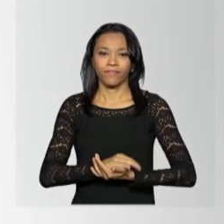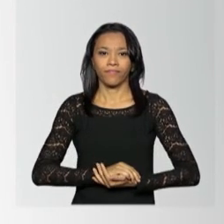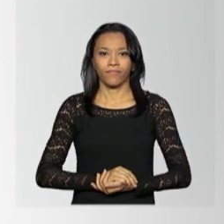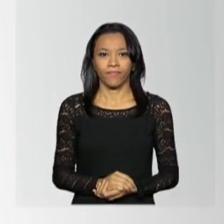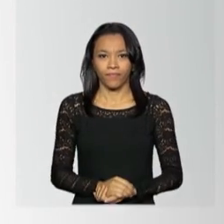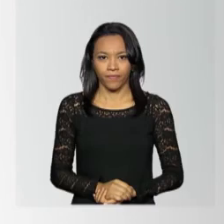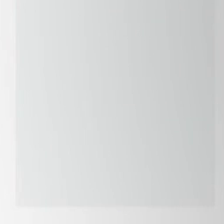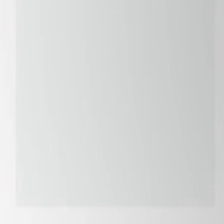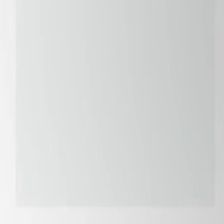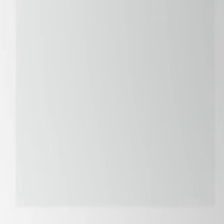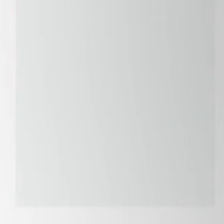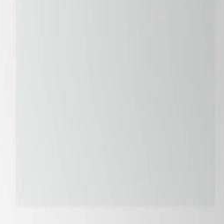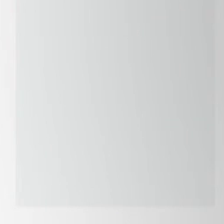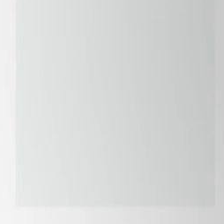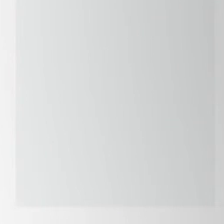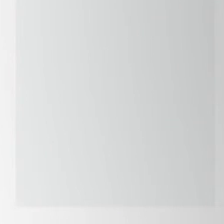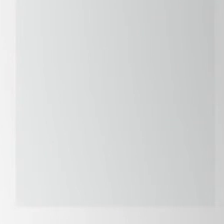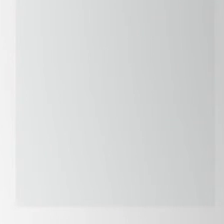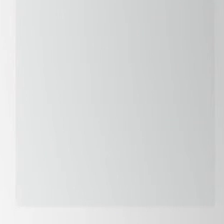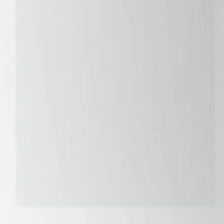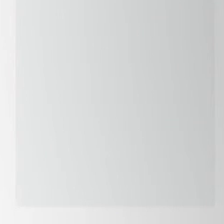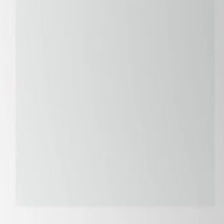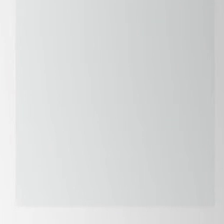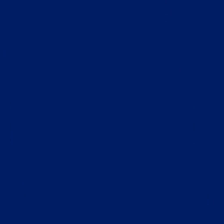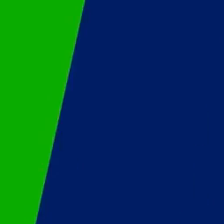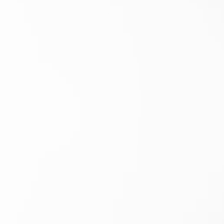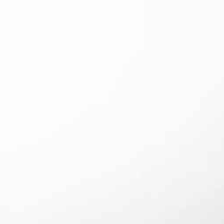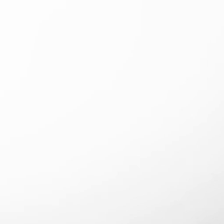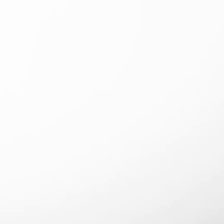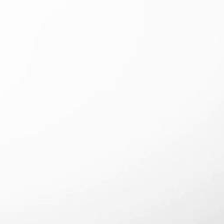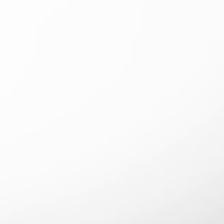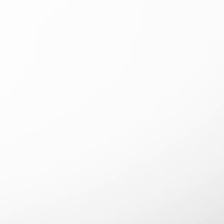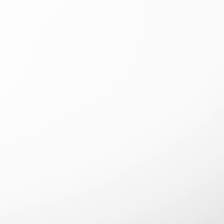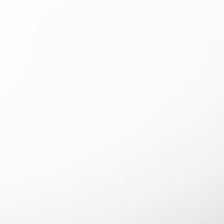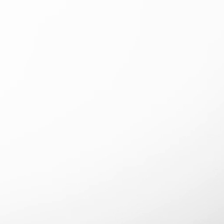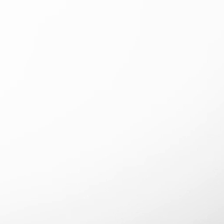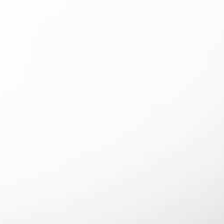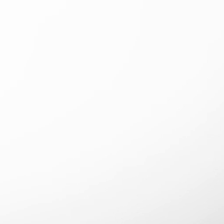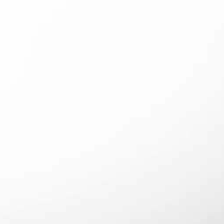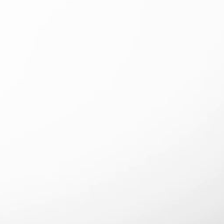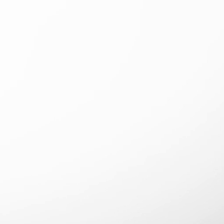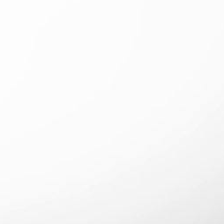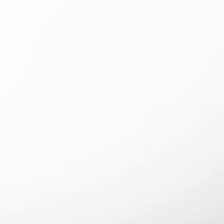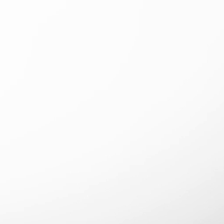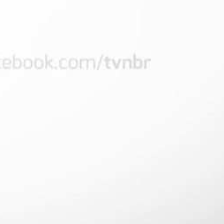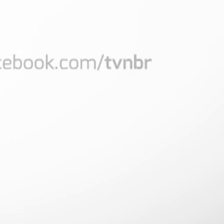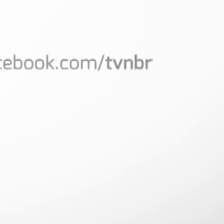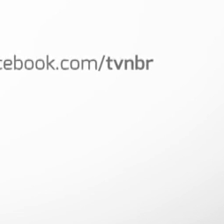portal.inep.gov.br.